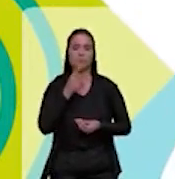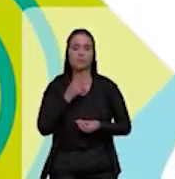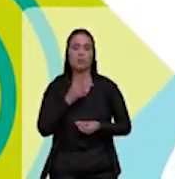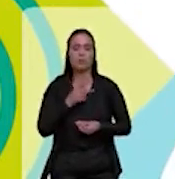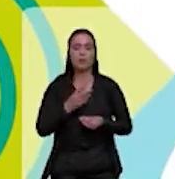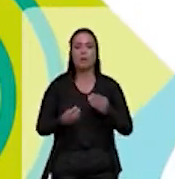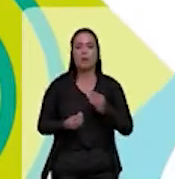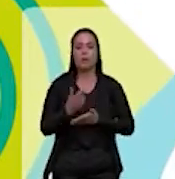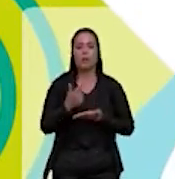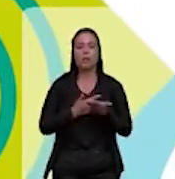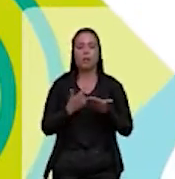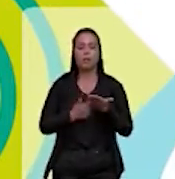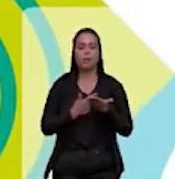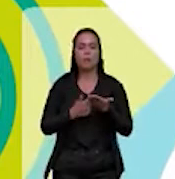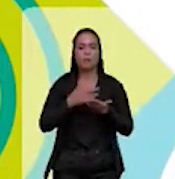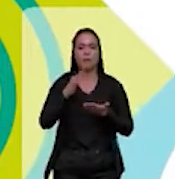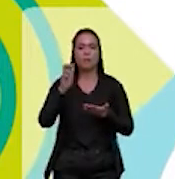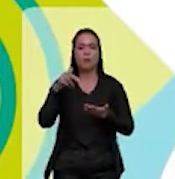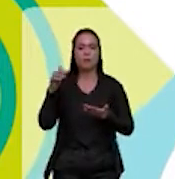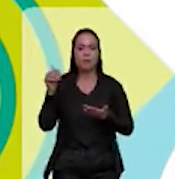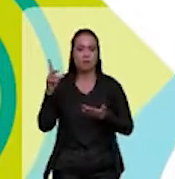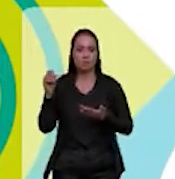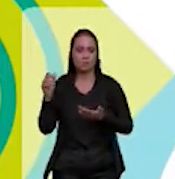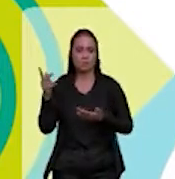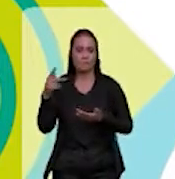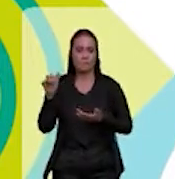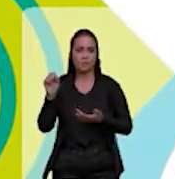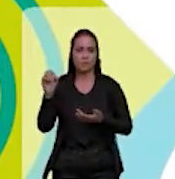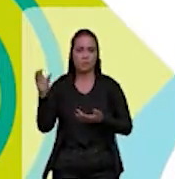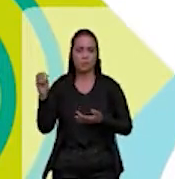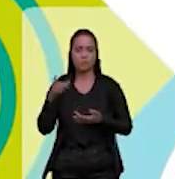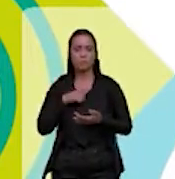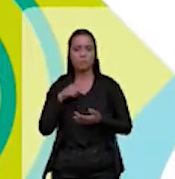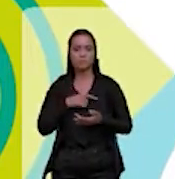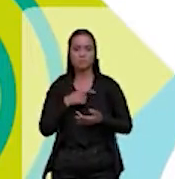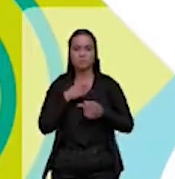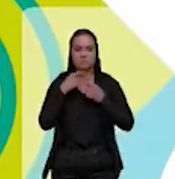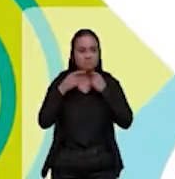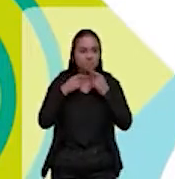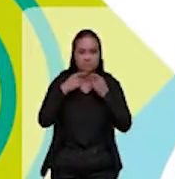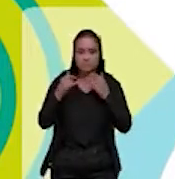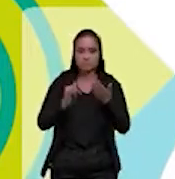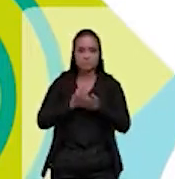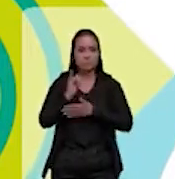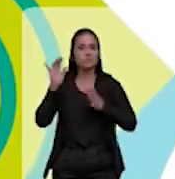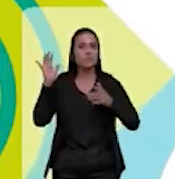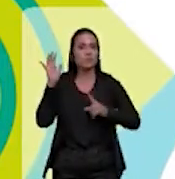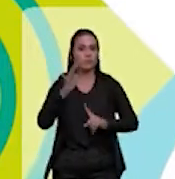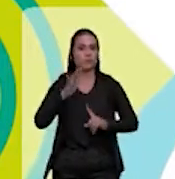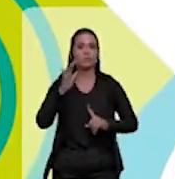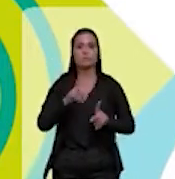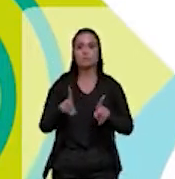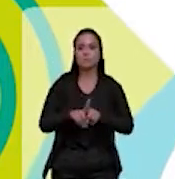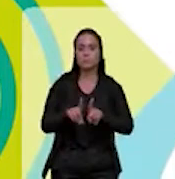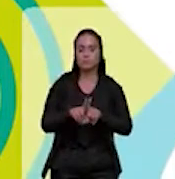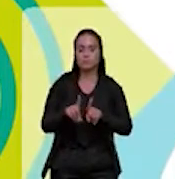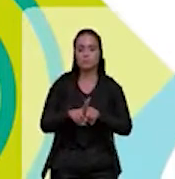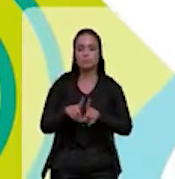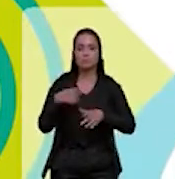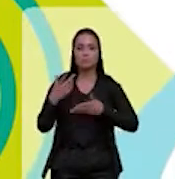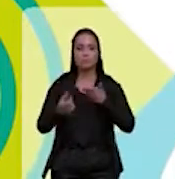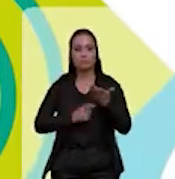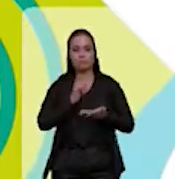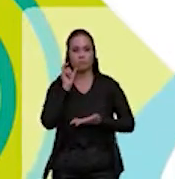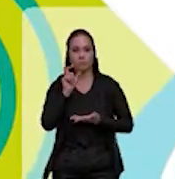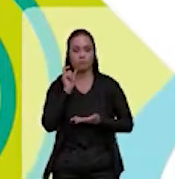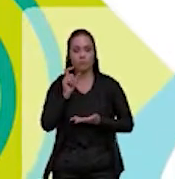Fernando Pessoa complementam o elenco dessas obras devido à sua incontestável importância e influência sobre os artífices